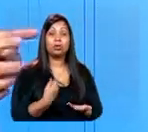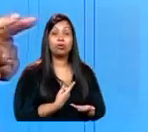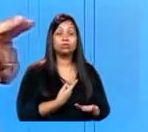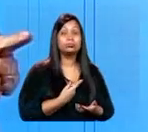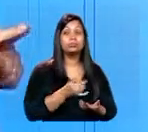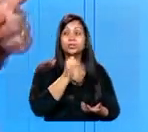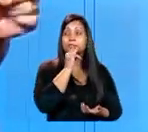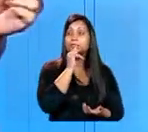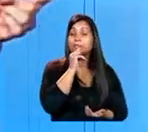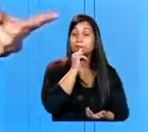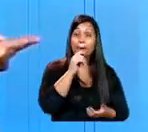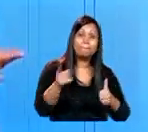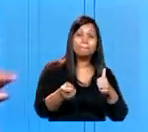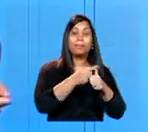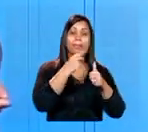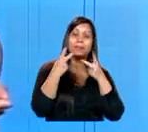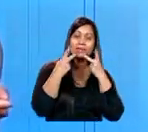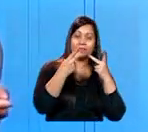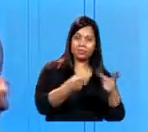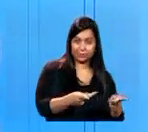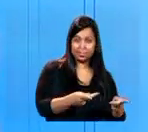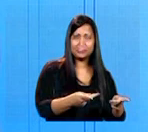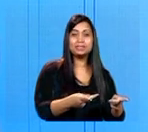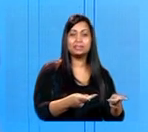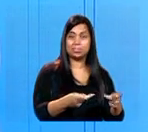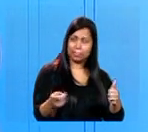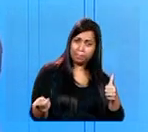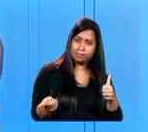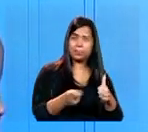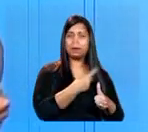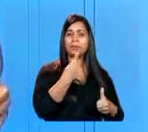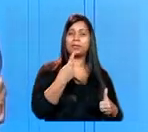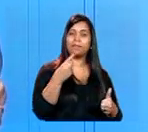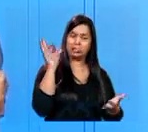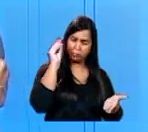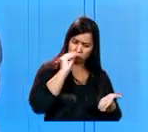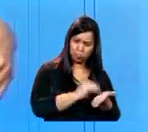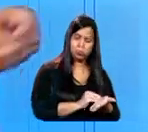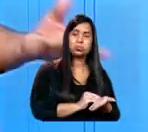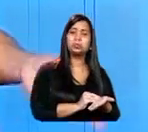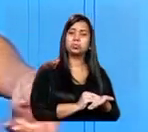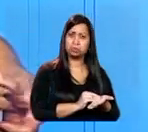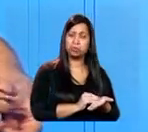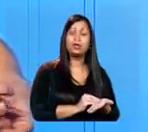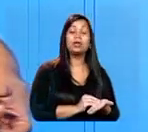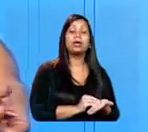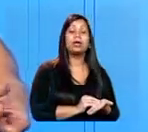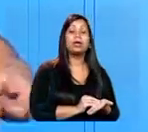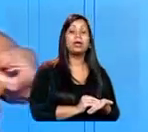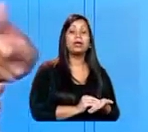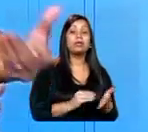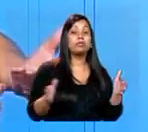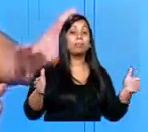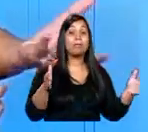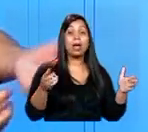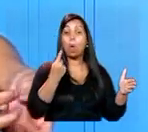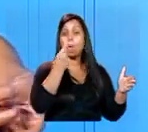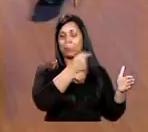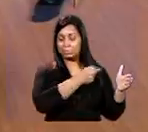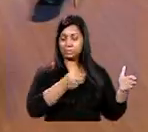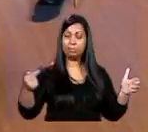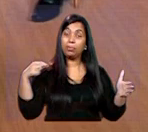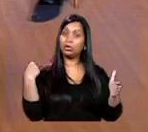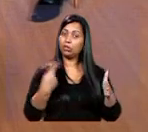nosso prazo máximo para fazer a primeira visita da equipe depois que abre o cadastro ou depois da alta do paciente é no máximo